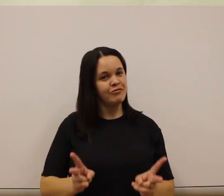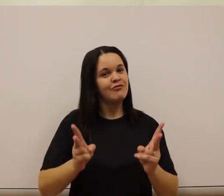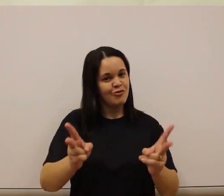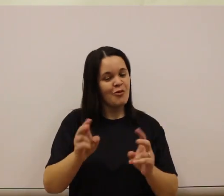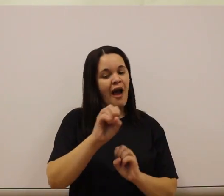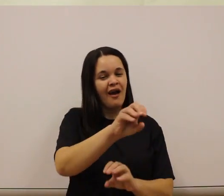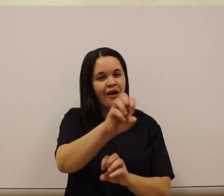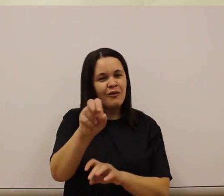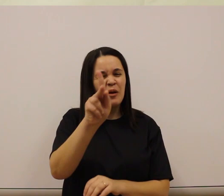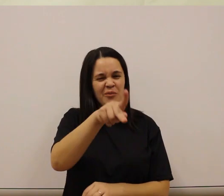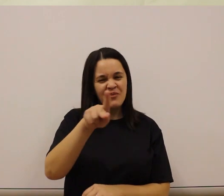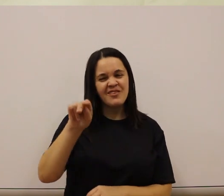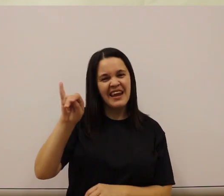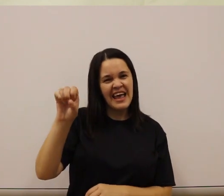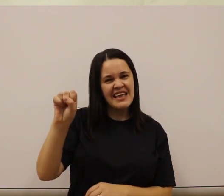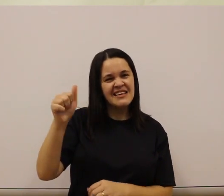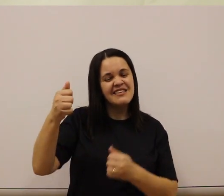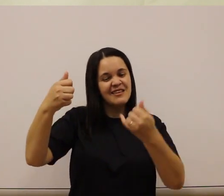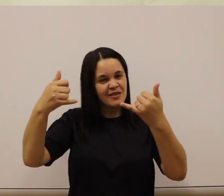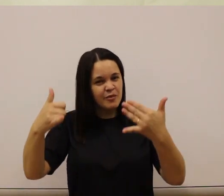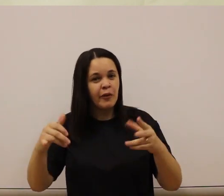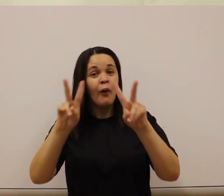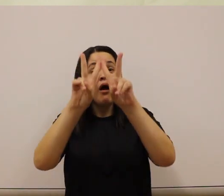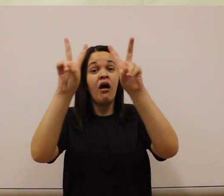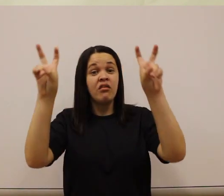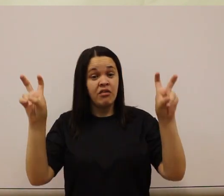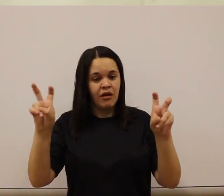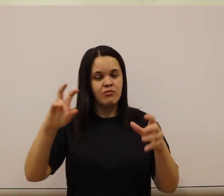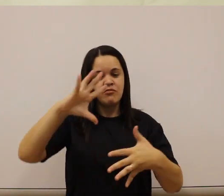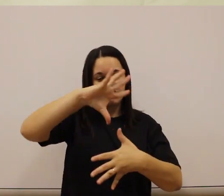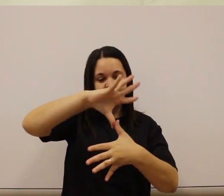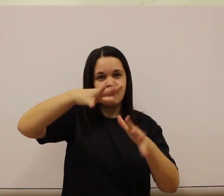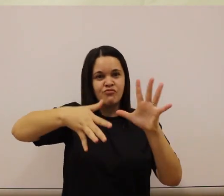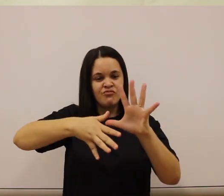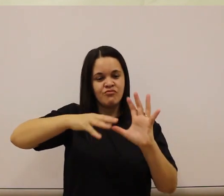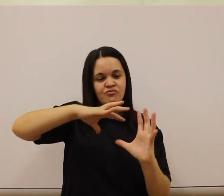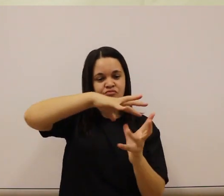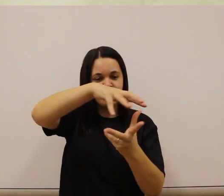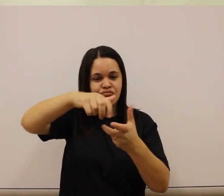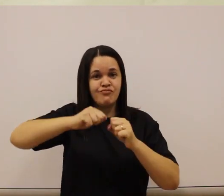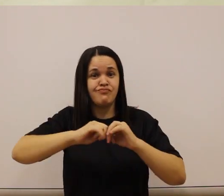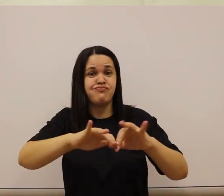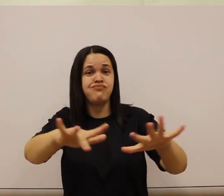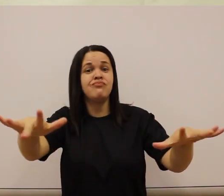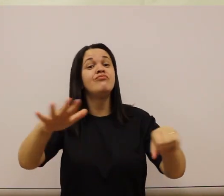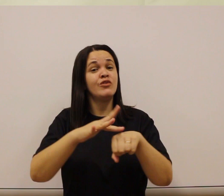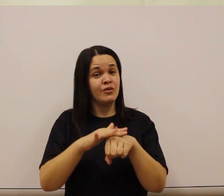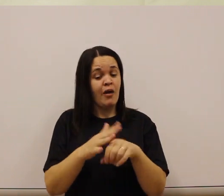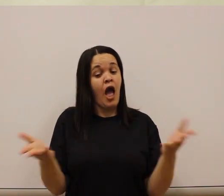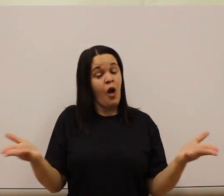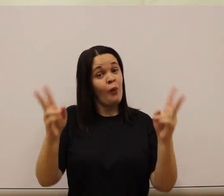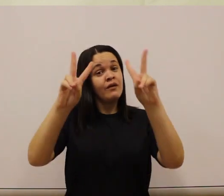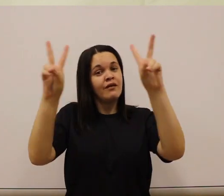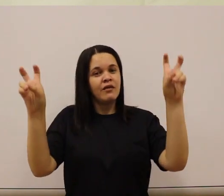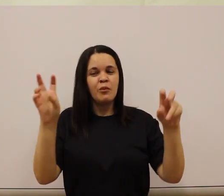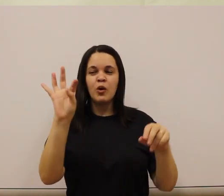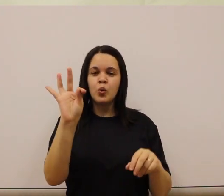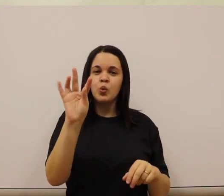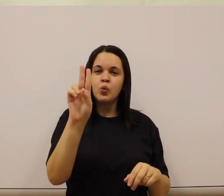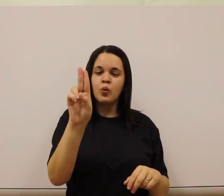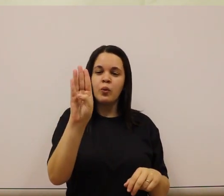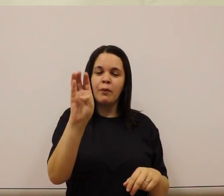dando continuidade ao que a professora Isa falou sobre as pandemias no mundo, eu vou falar sobre a